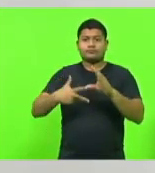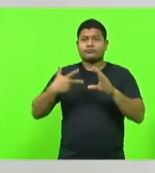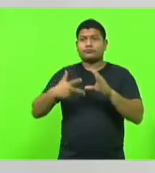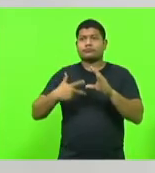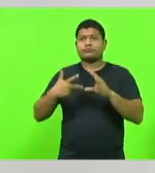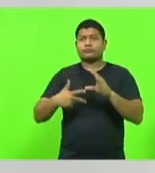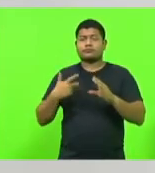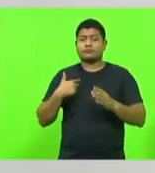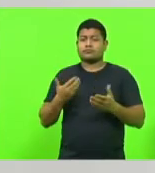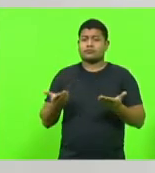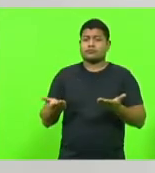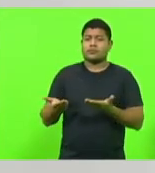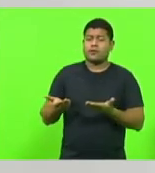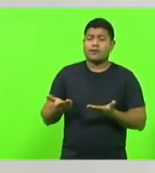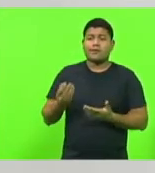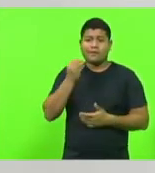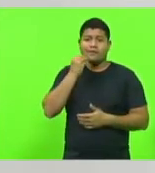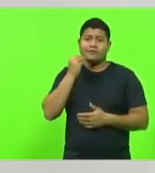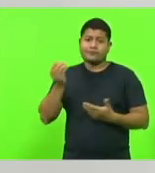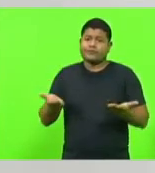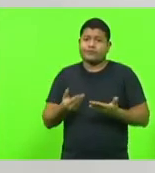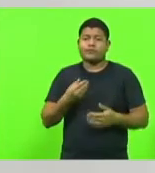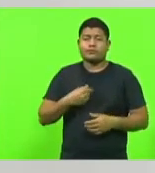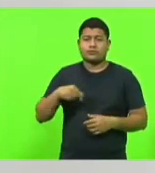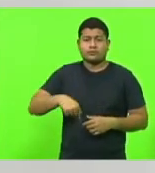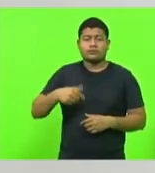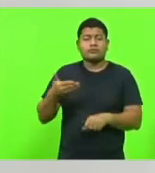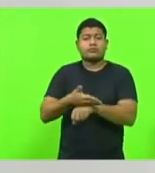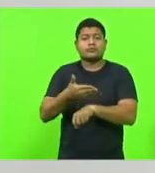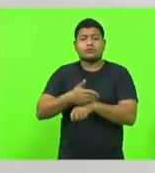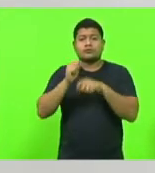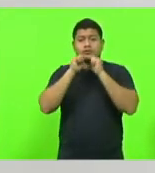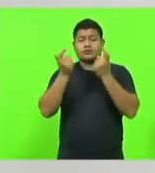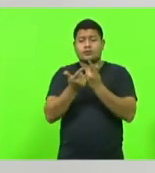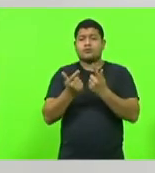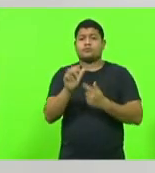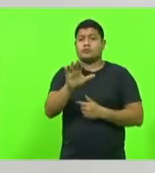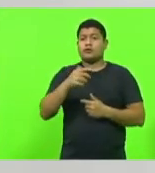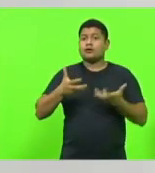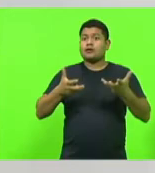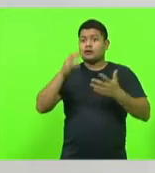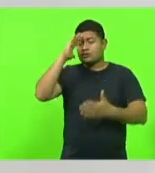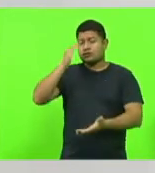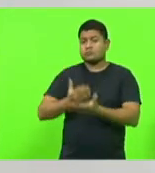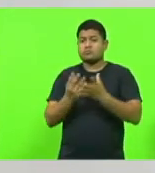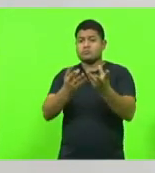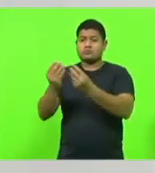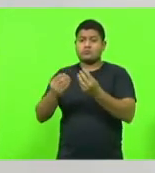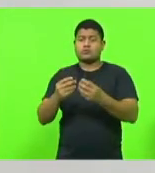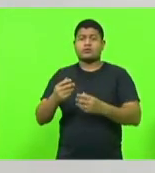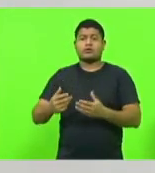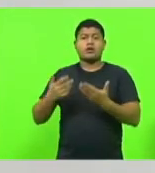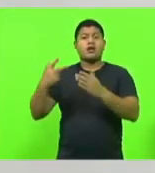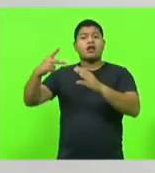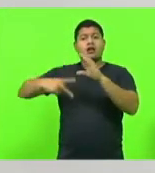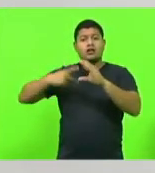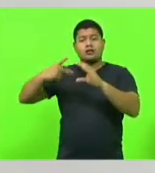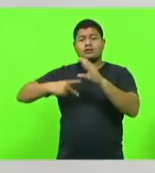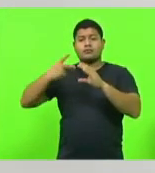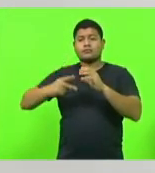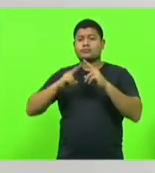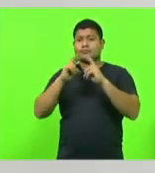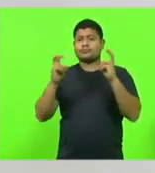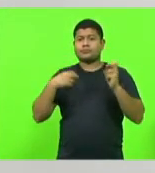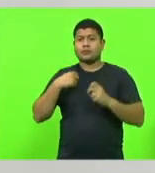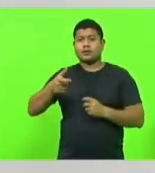tribuna. Entretanto, quero acreditar que muitos que estão na Câmara de Vereadores e acompanharam aquele